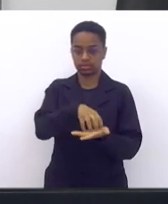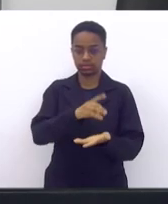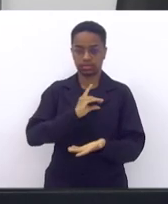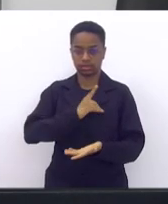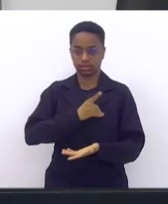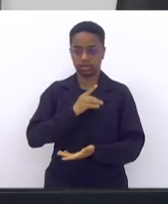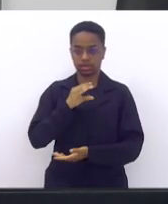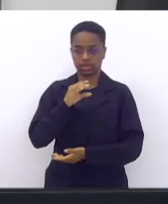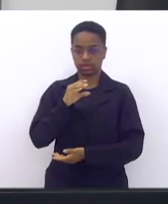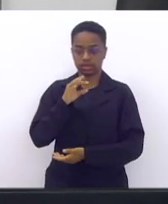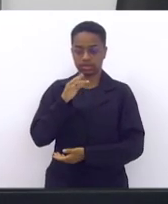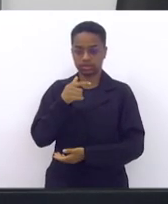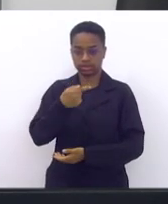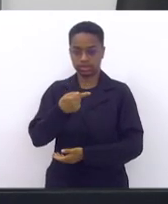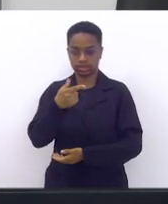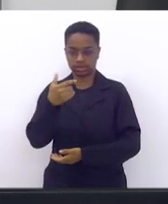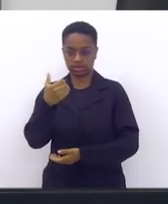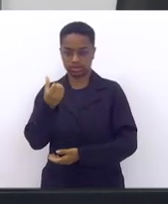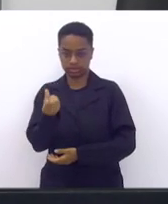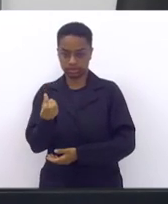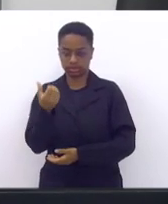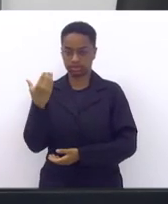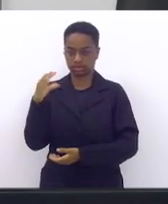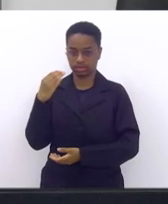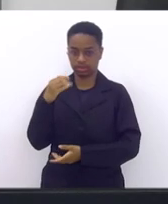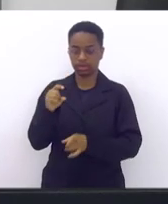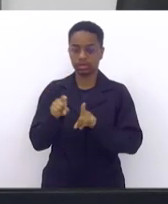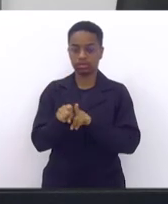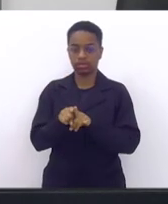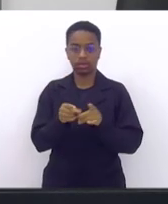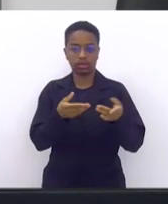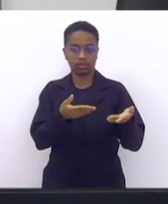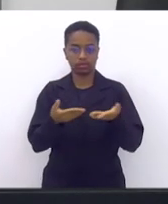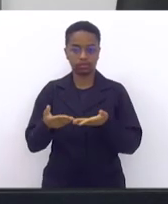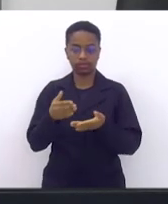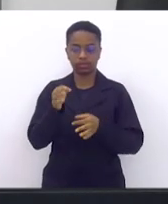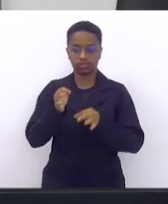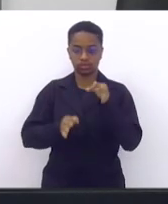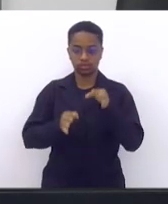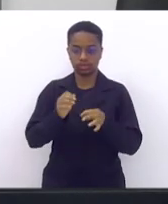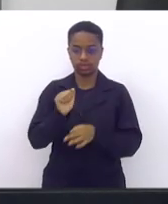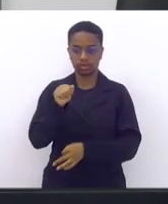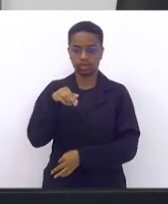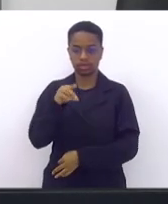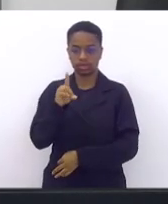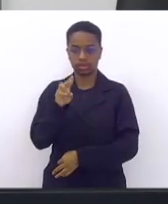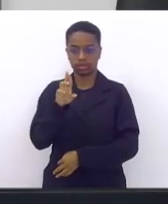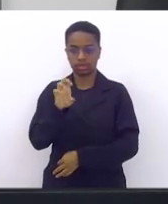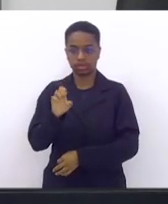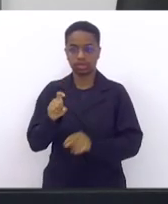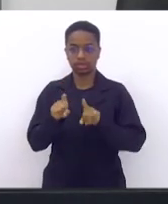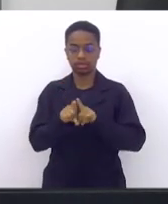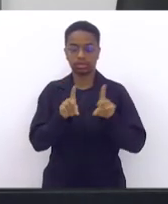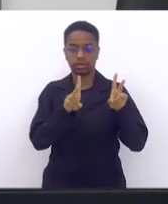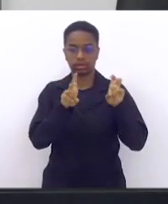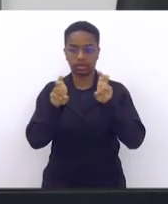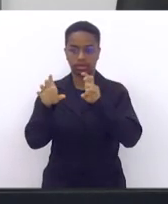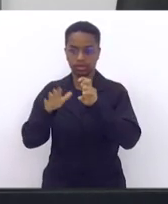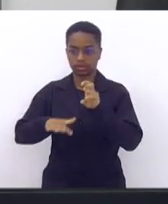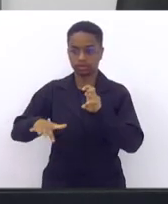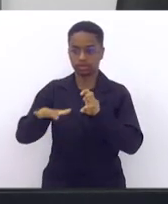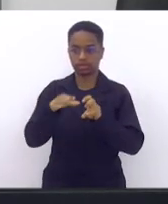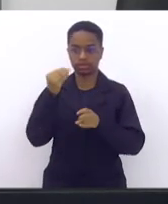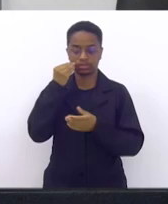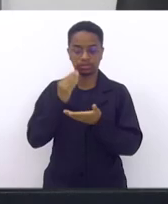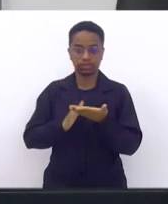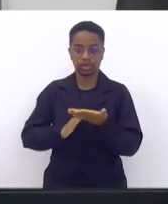76DP, em Niterói, também o convite ao juiz André Nicolitti e assuntos gerais aqui para